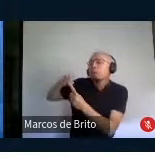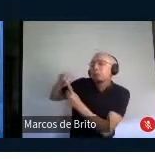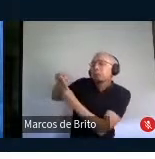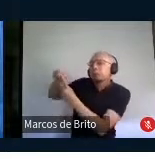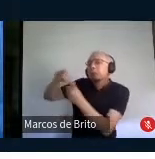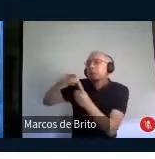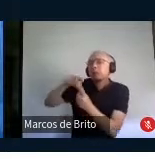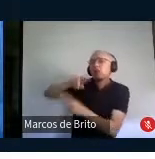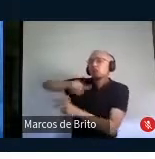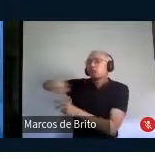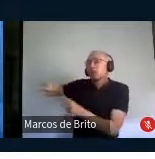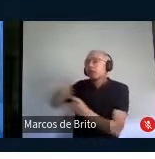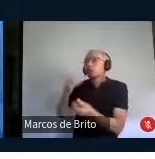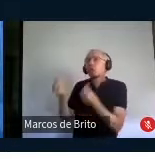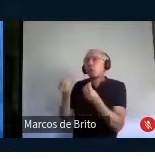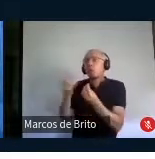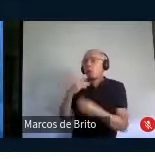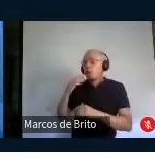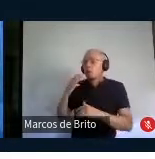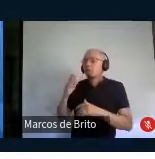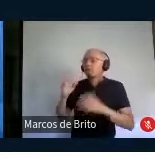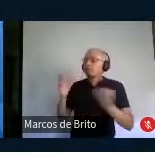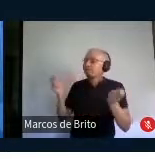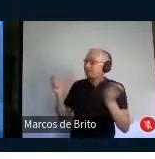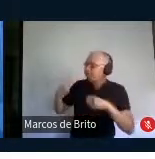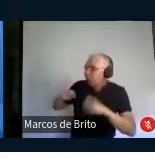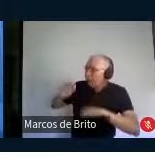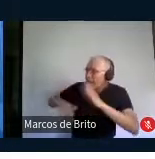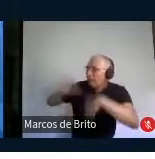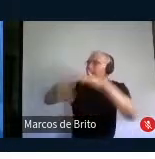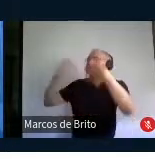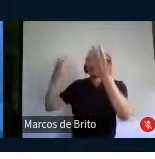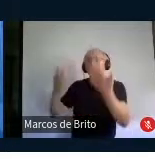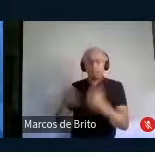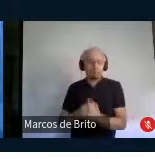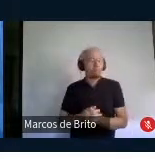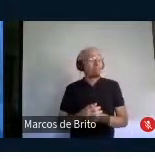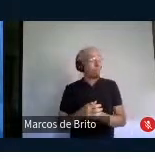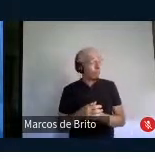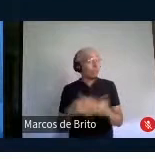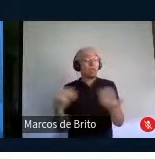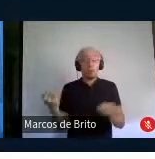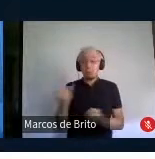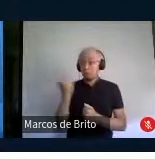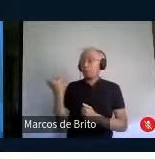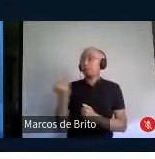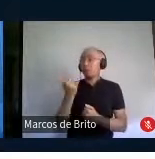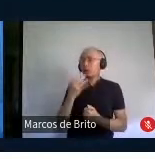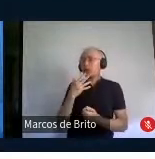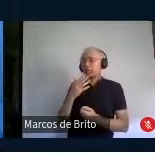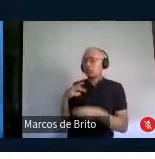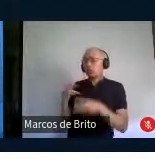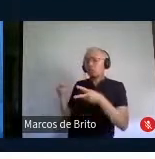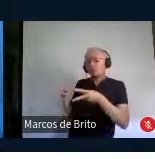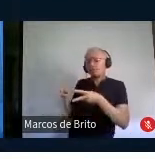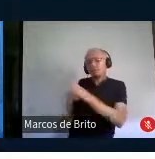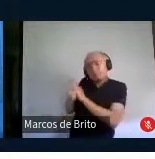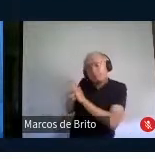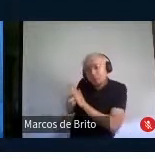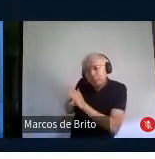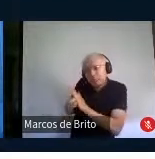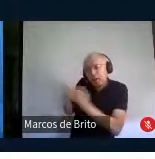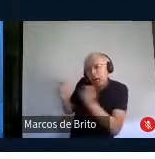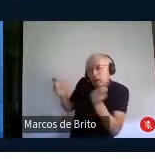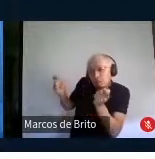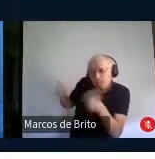desenvolvimento dessas competências. Foi muito importante estudar sobre a competência, que nós